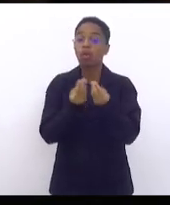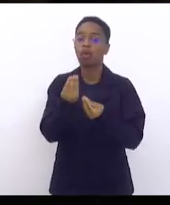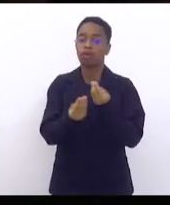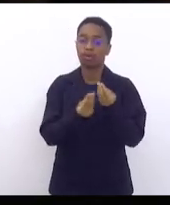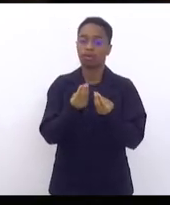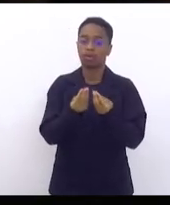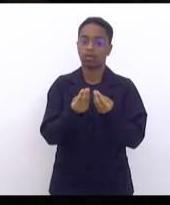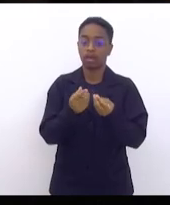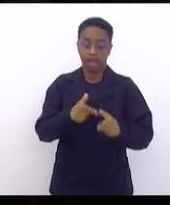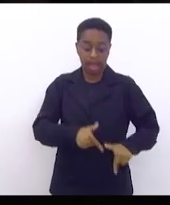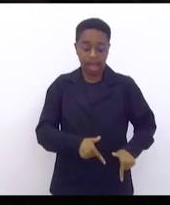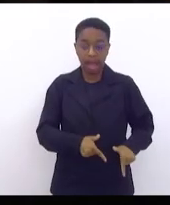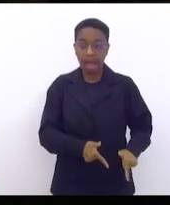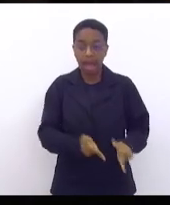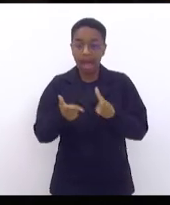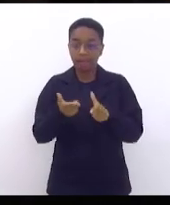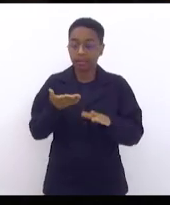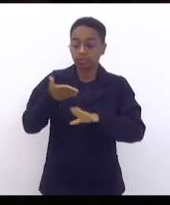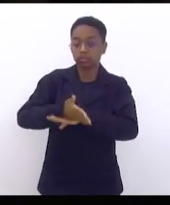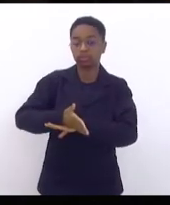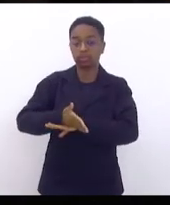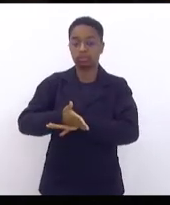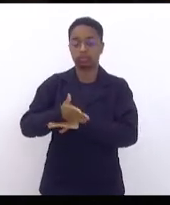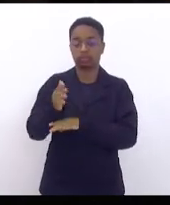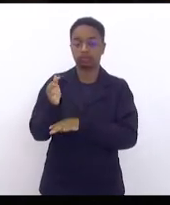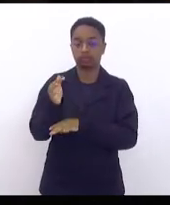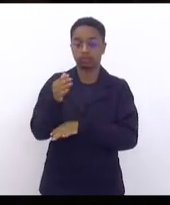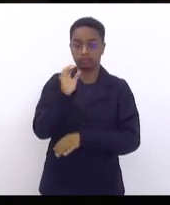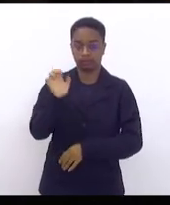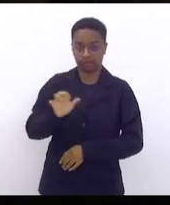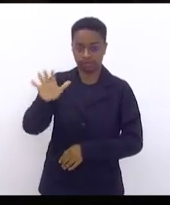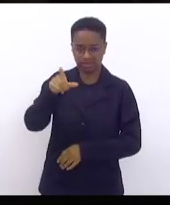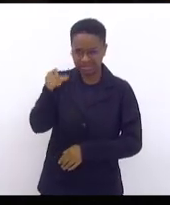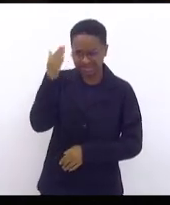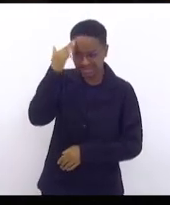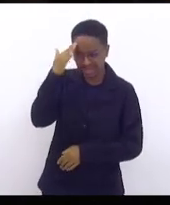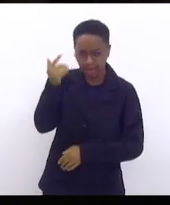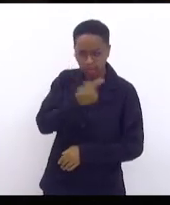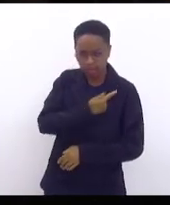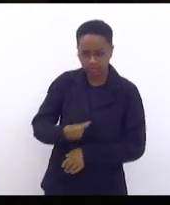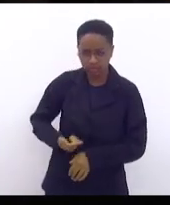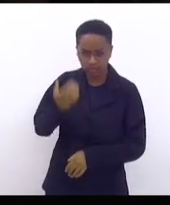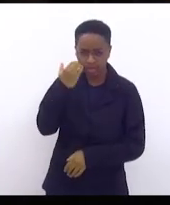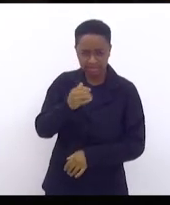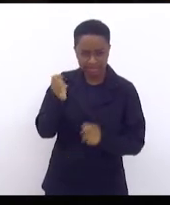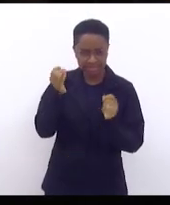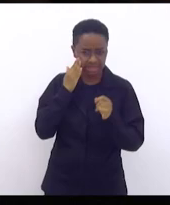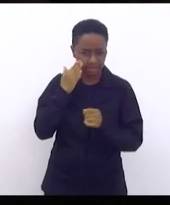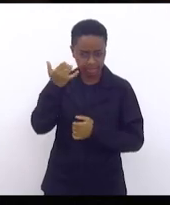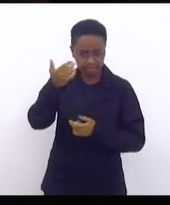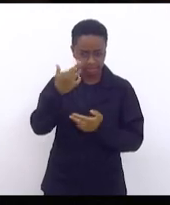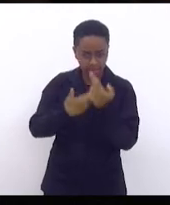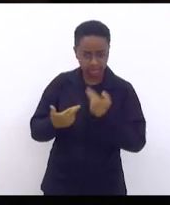aqueles fuzis chegaram na favela, governador Cláudio Castro. Você saberia me responder? Tem investigação suficiente para